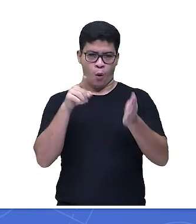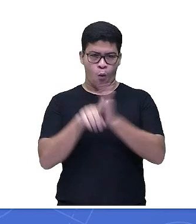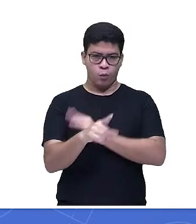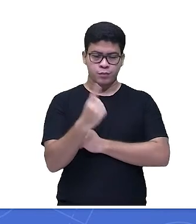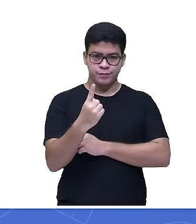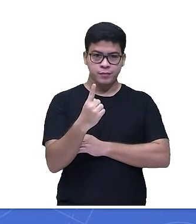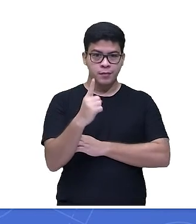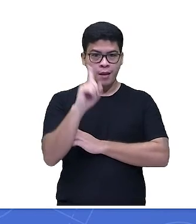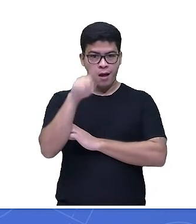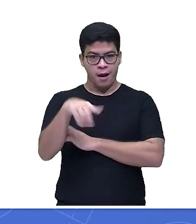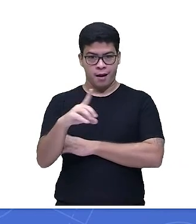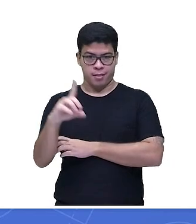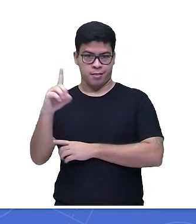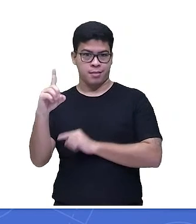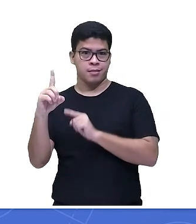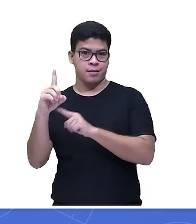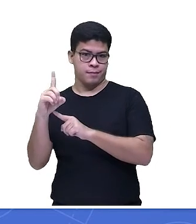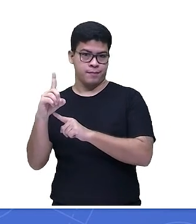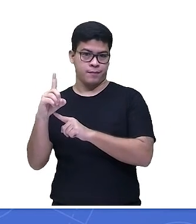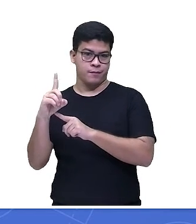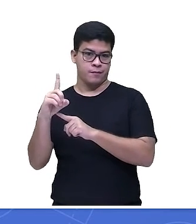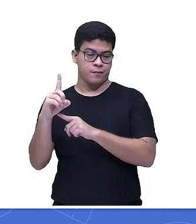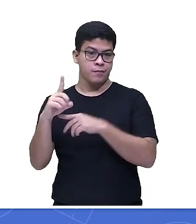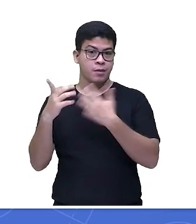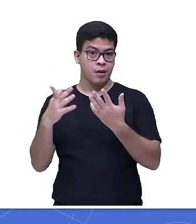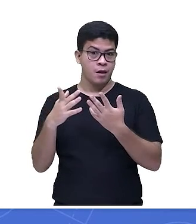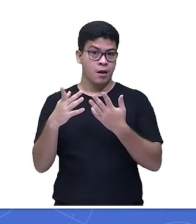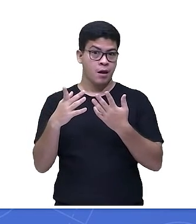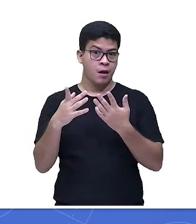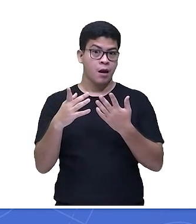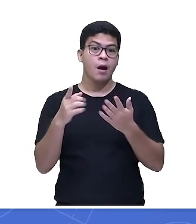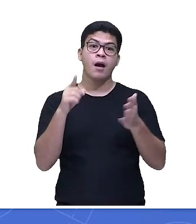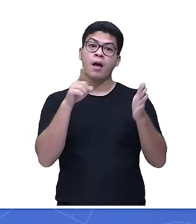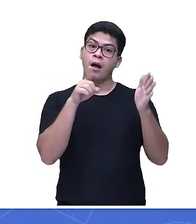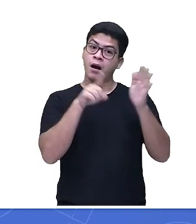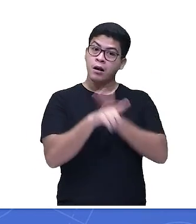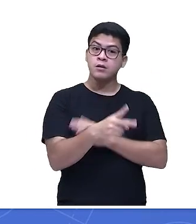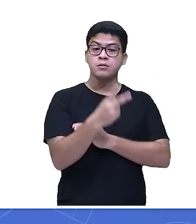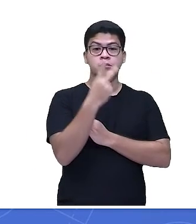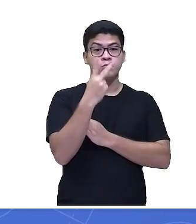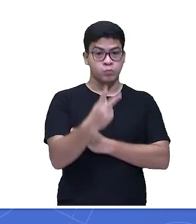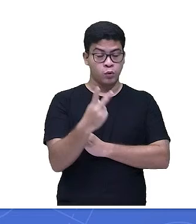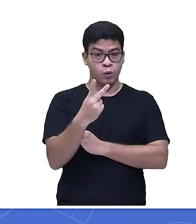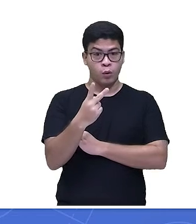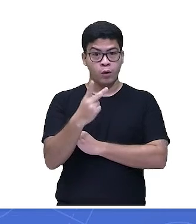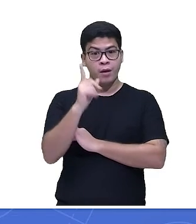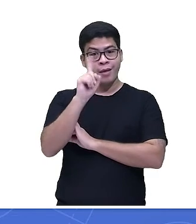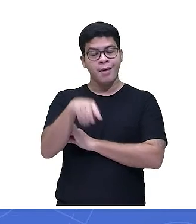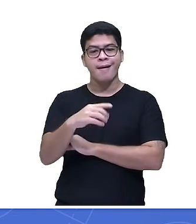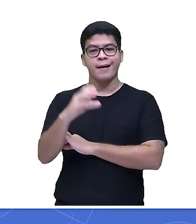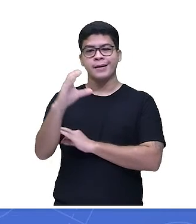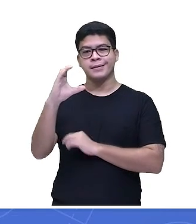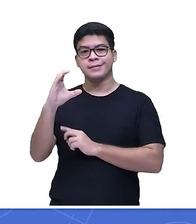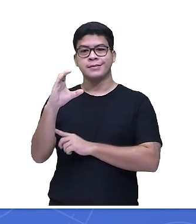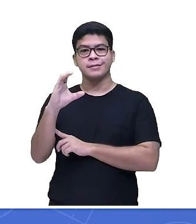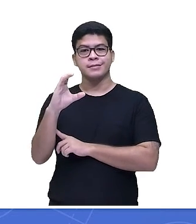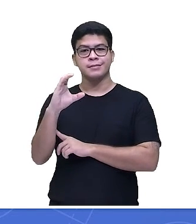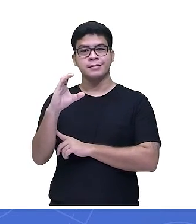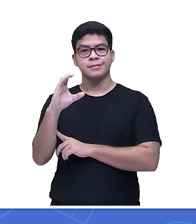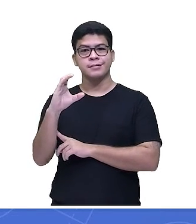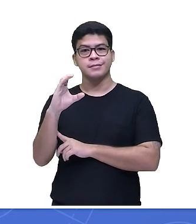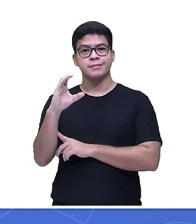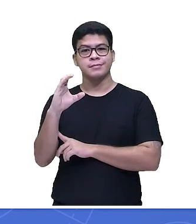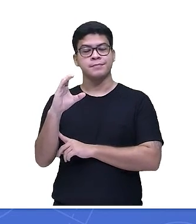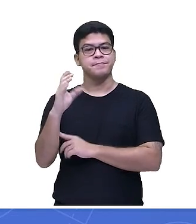questão 1, eu coloquei letra D. Opa, questão 1, letra D. E na questão 2, eu coloquei